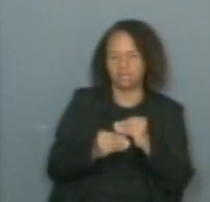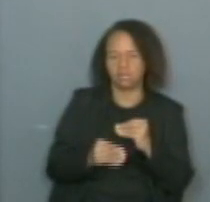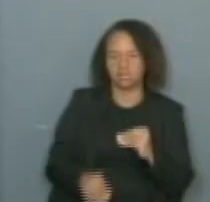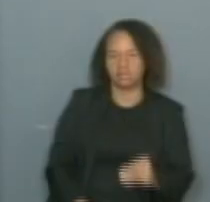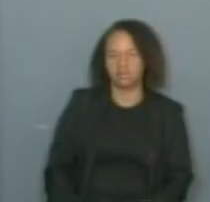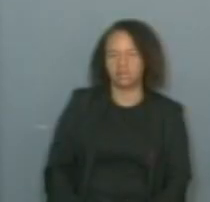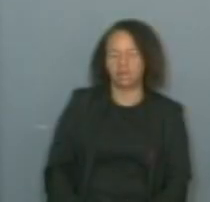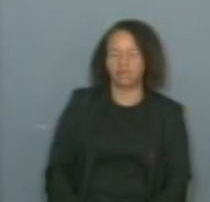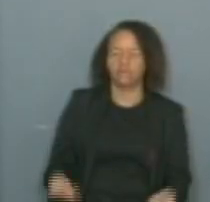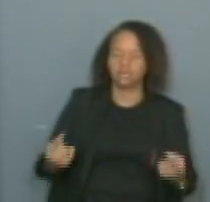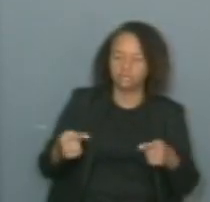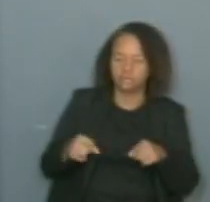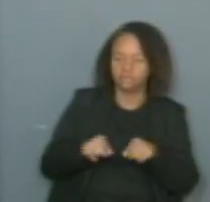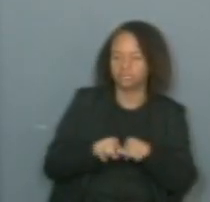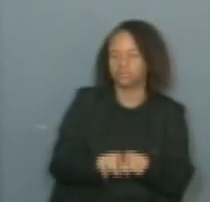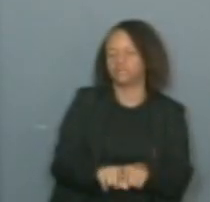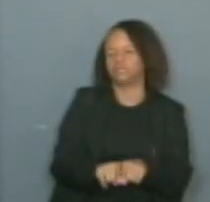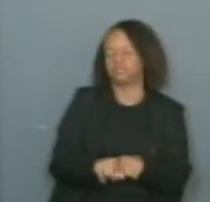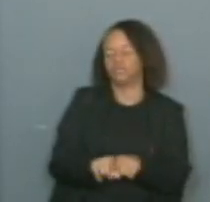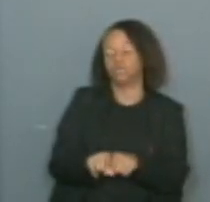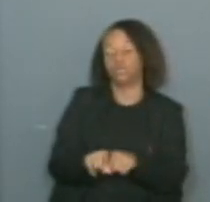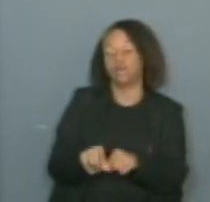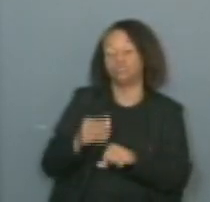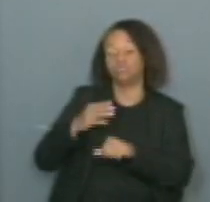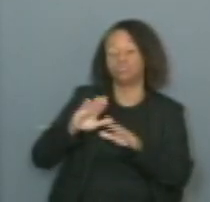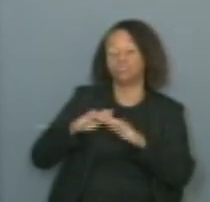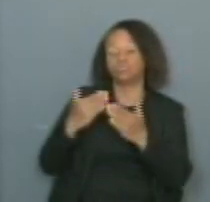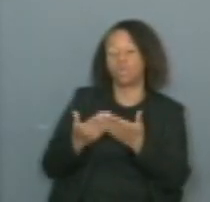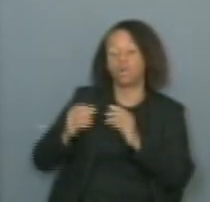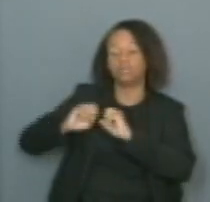os convênios com a autoescola.